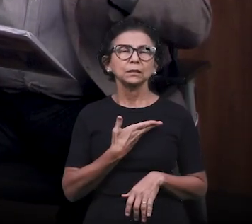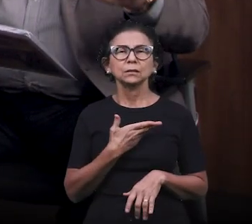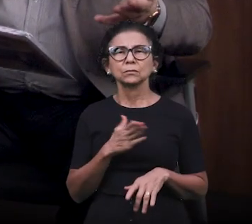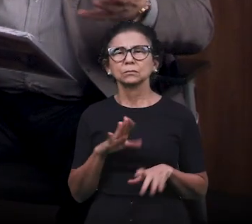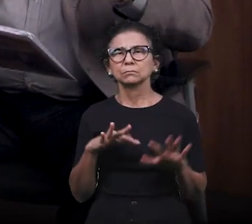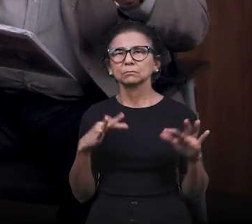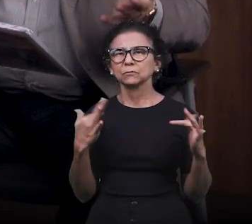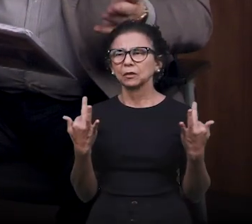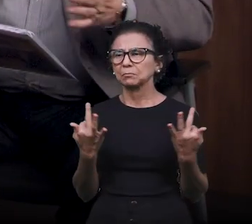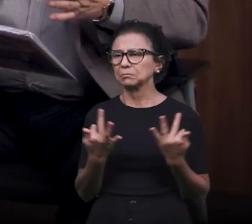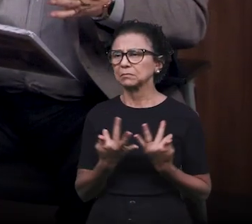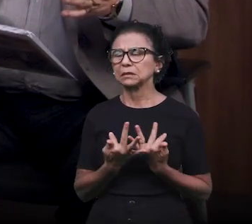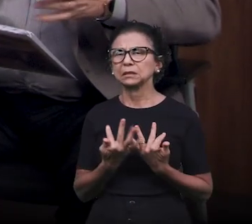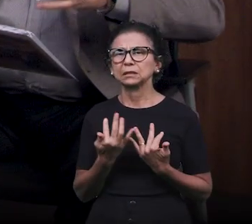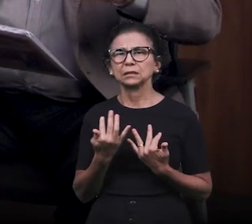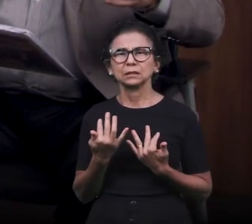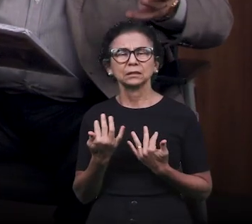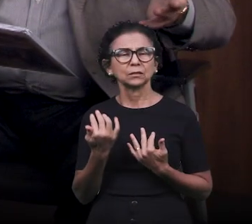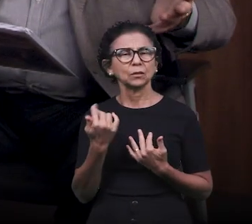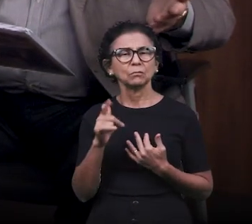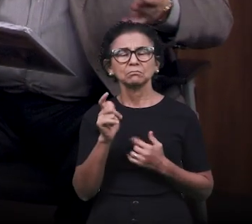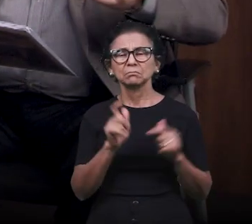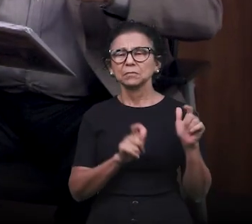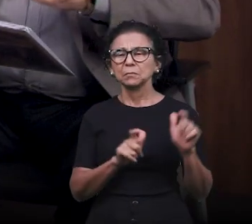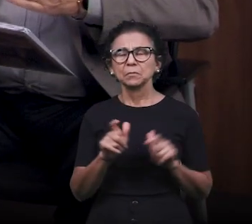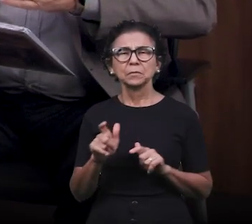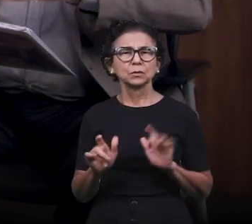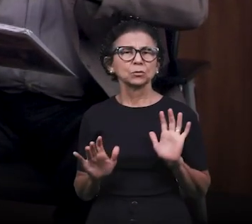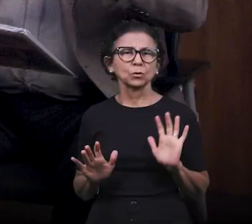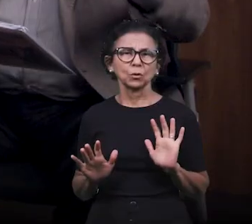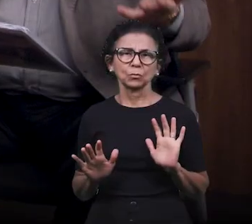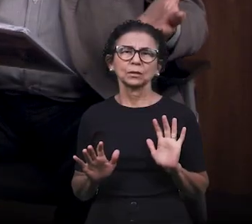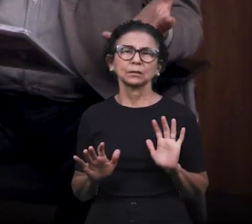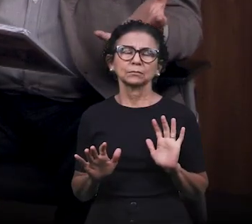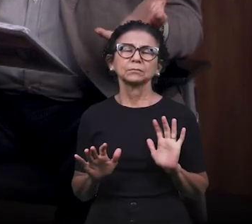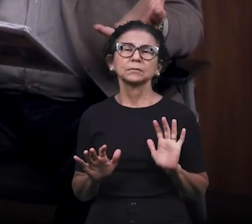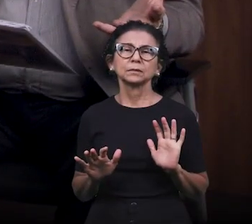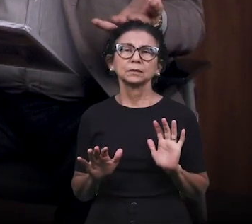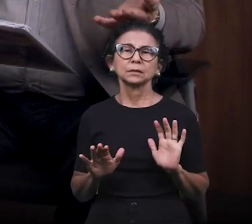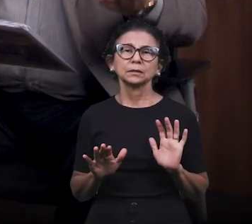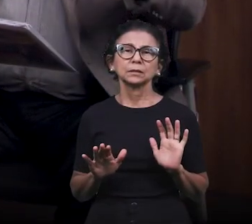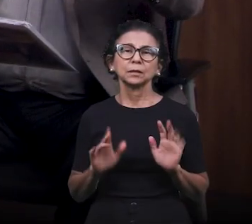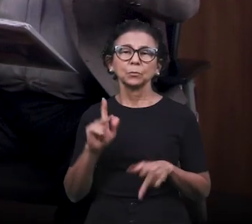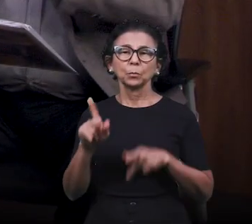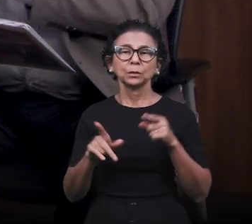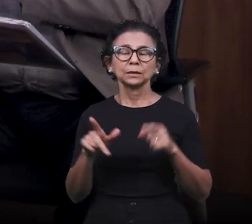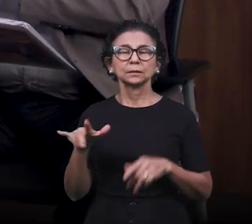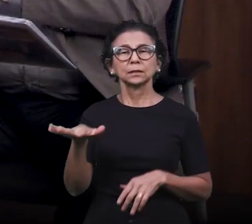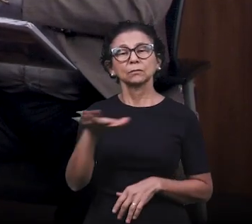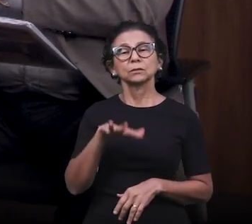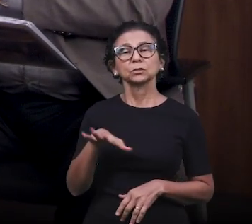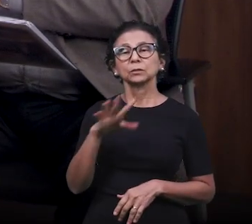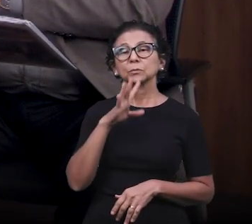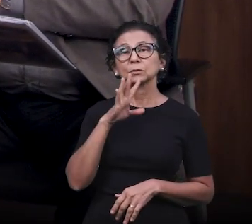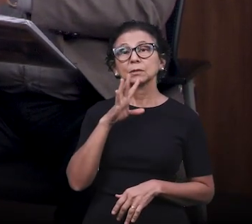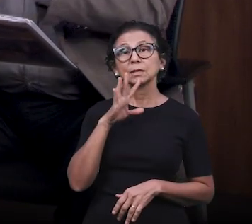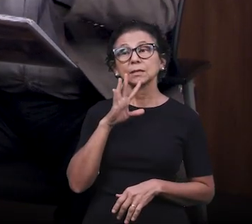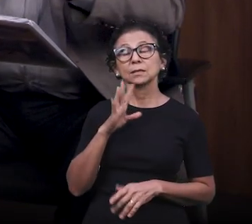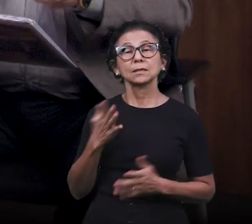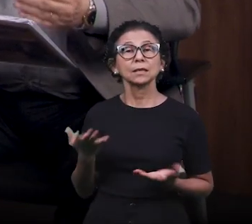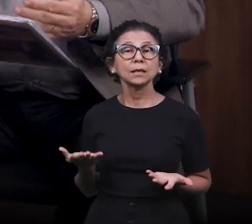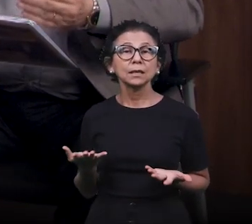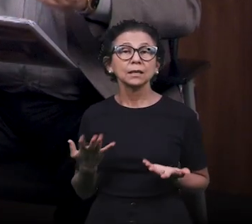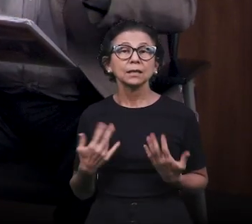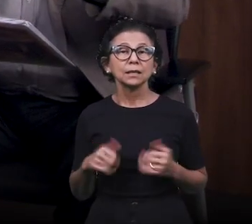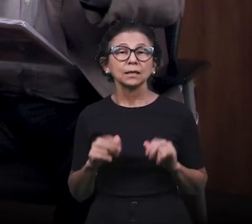volta, parentes, amigos, não importa se é da igreja ou não, essa informação é para o público em geral, que precisam conhecer isso que foi falado.